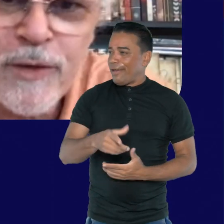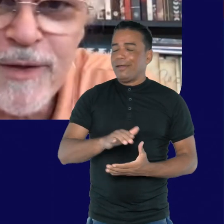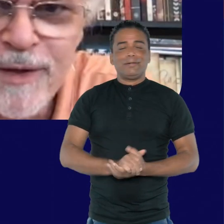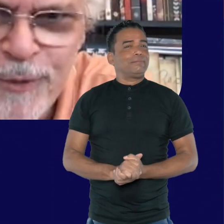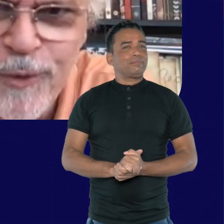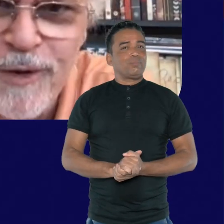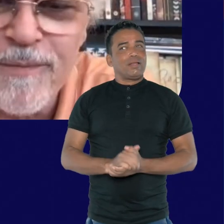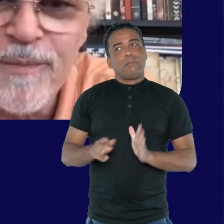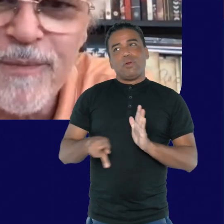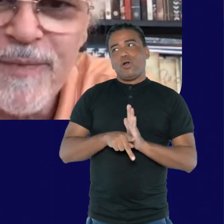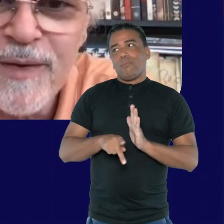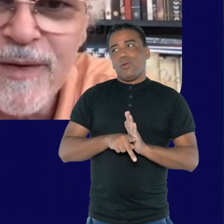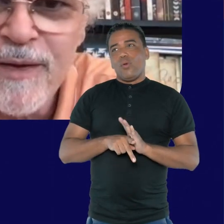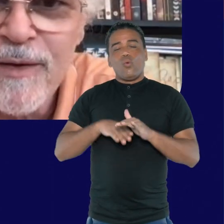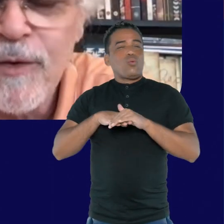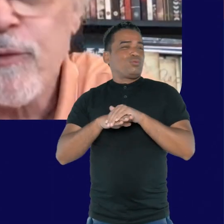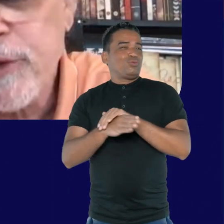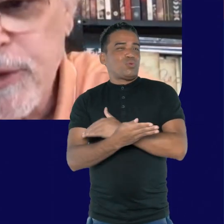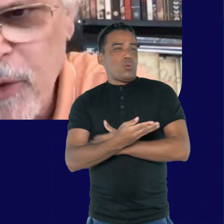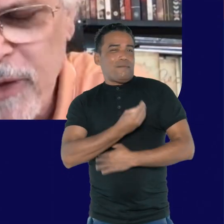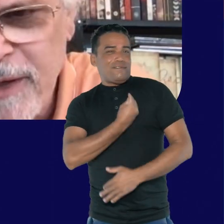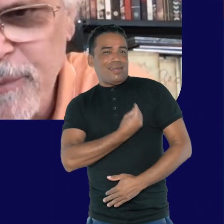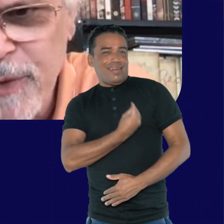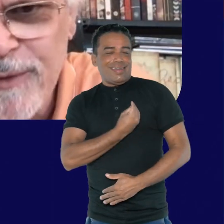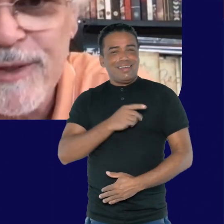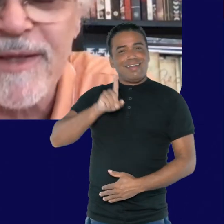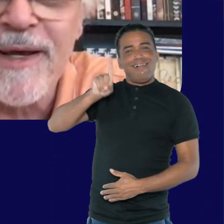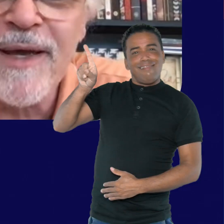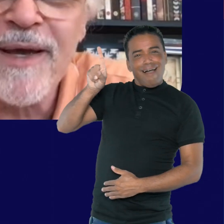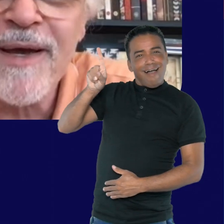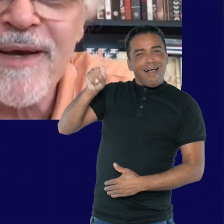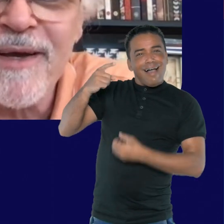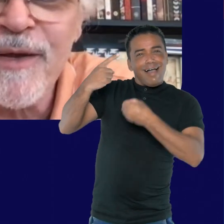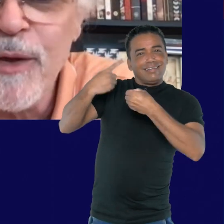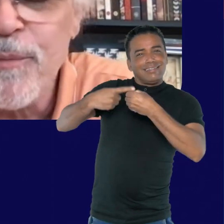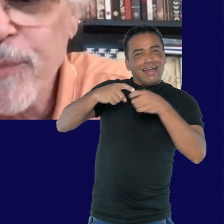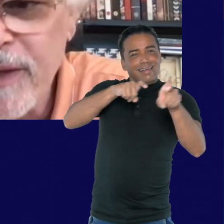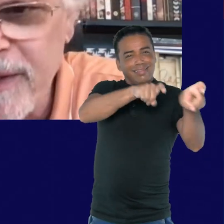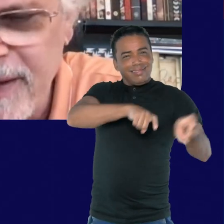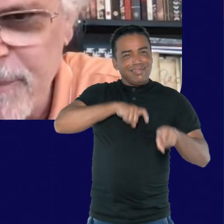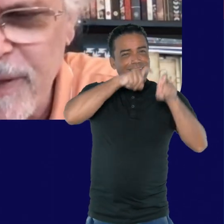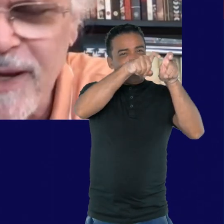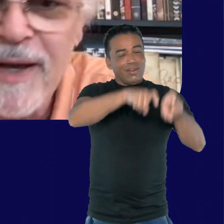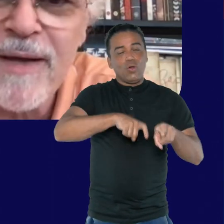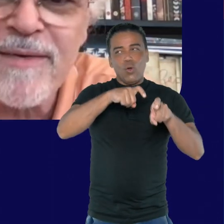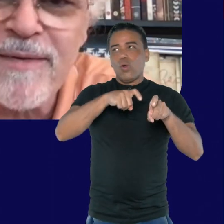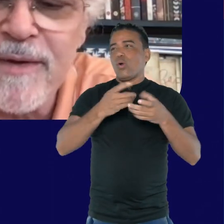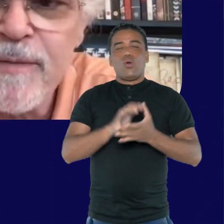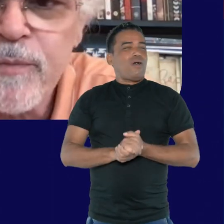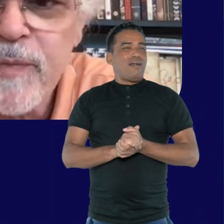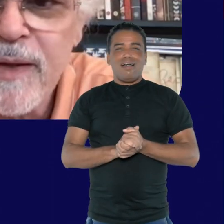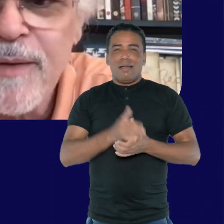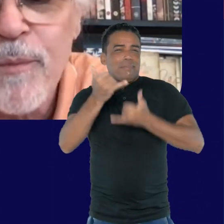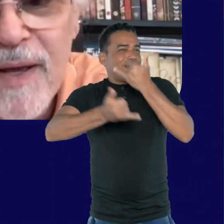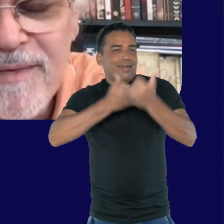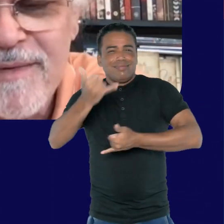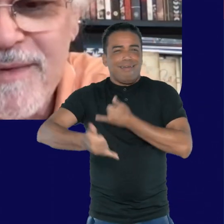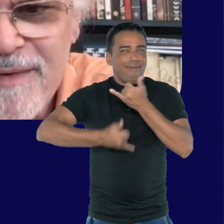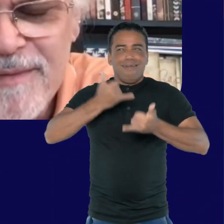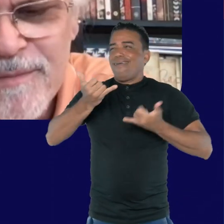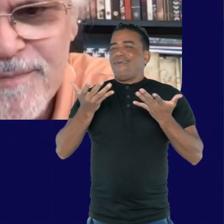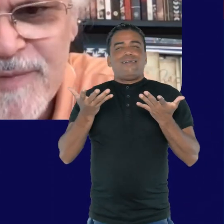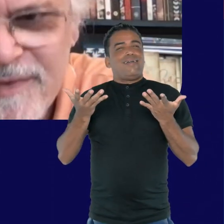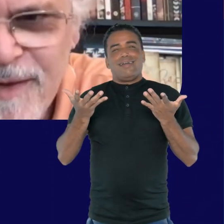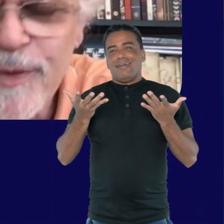vida do interior, futebol em campinho de terra, pique na praça,